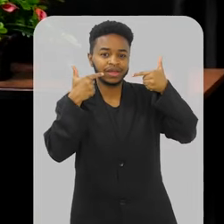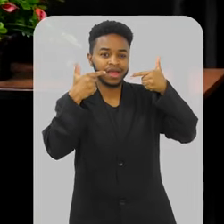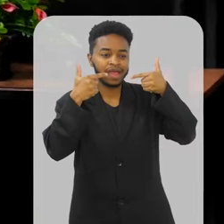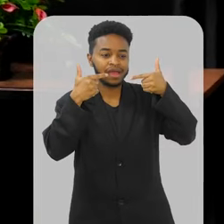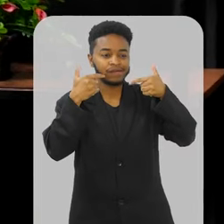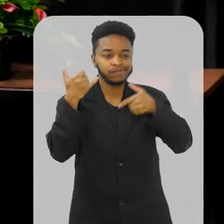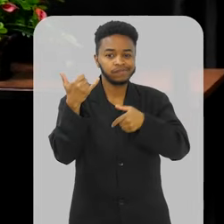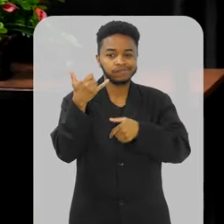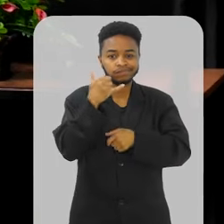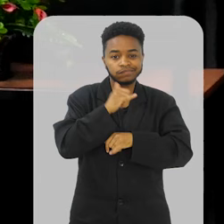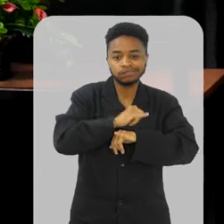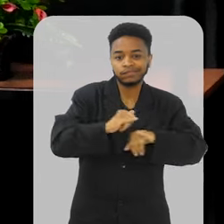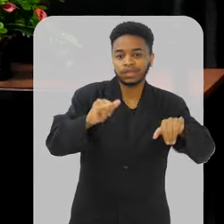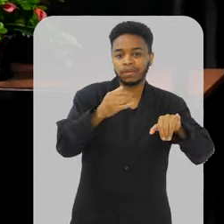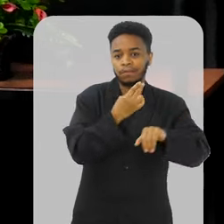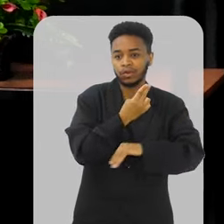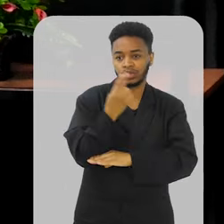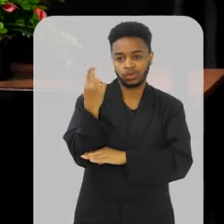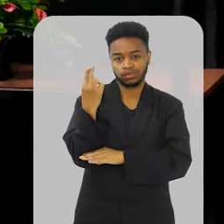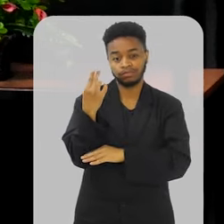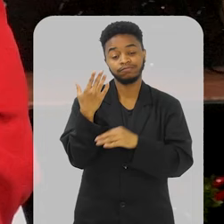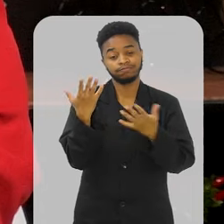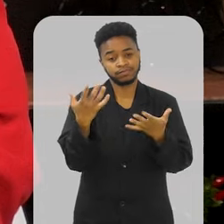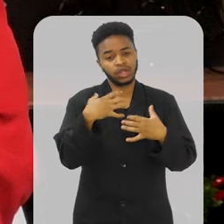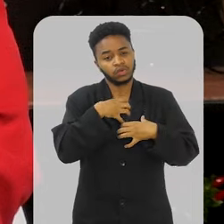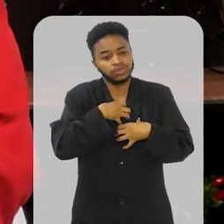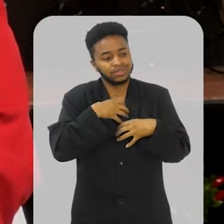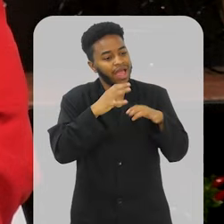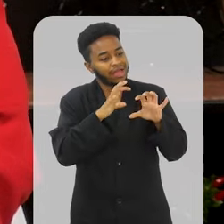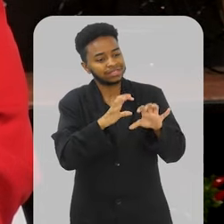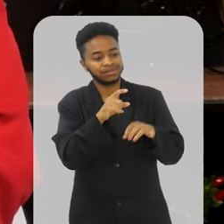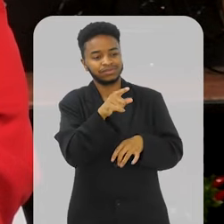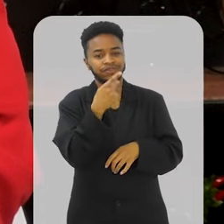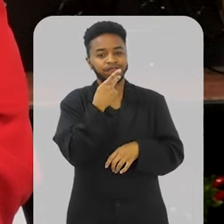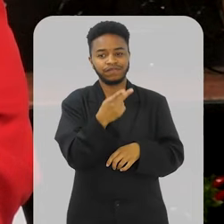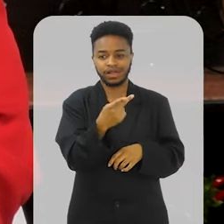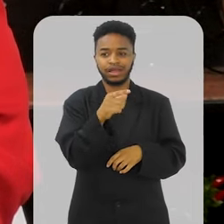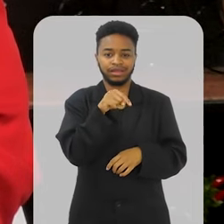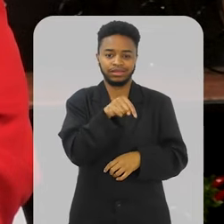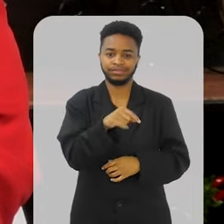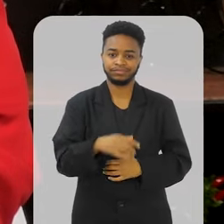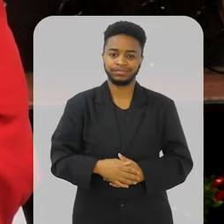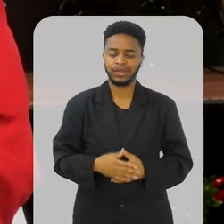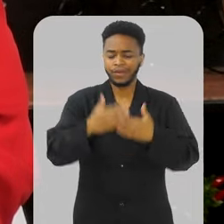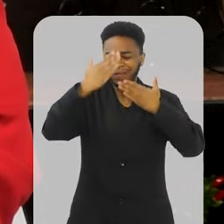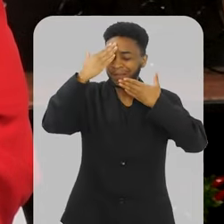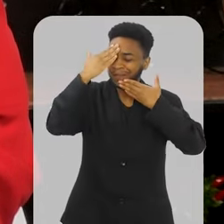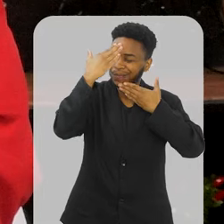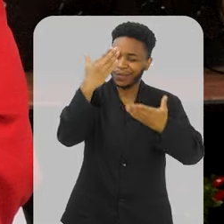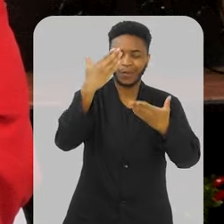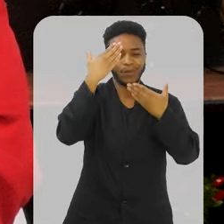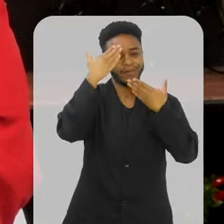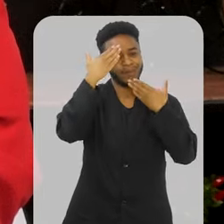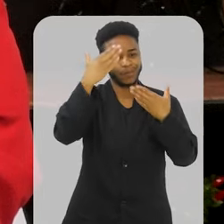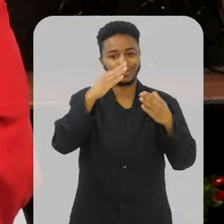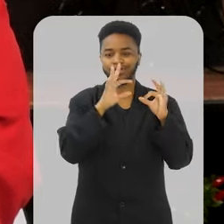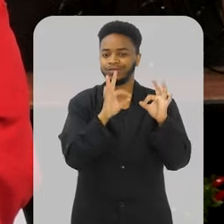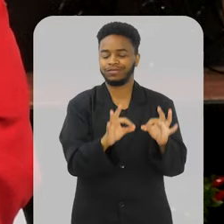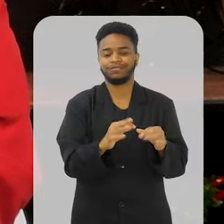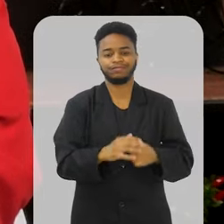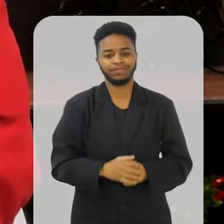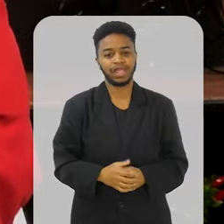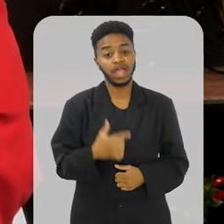pronunciaste O meu nome é assim que eu me sinto quando o senhor fala de mim na missa muito muito